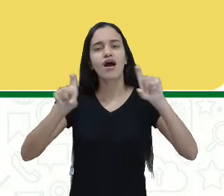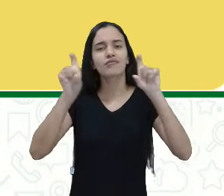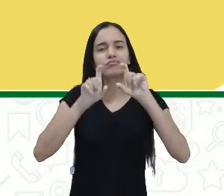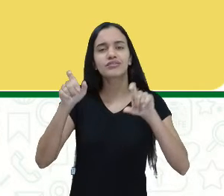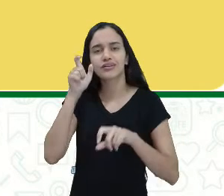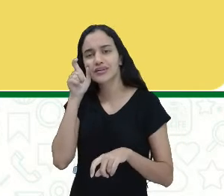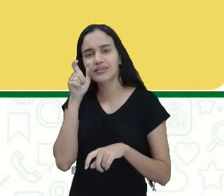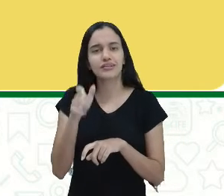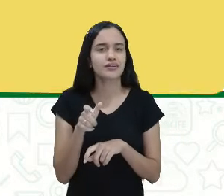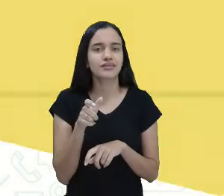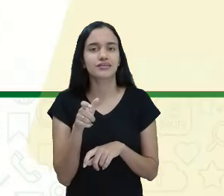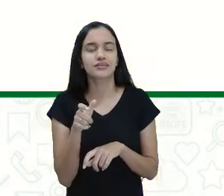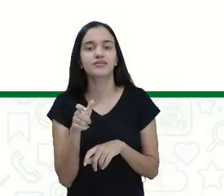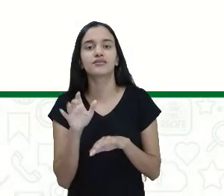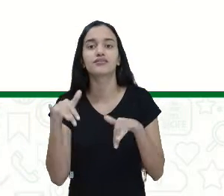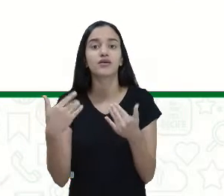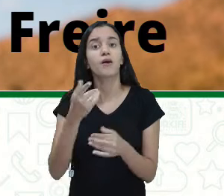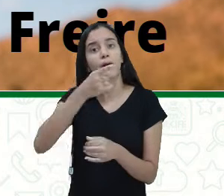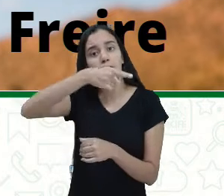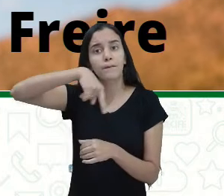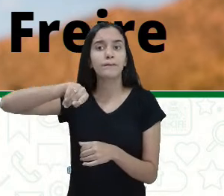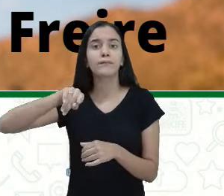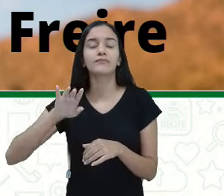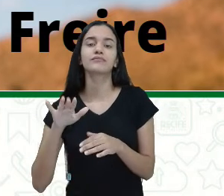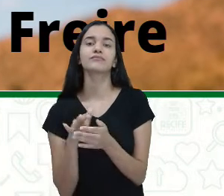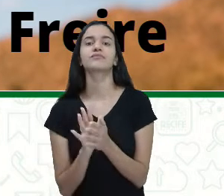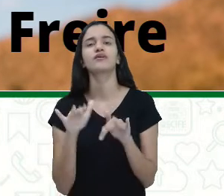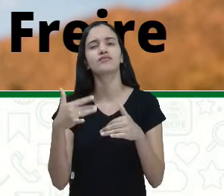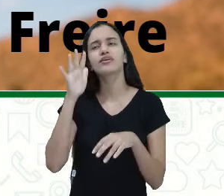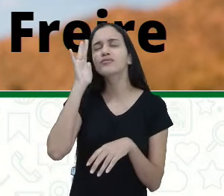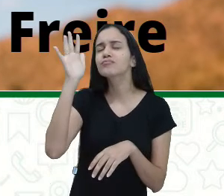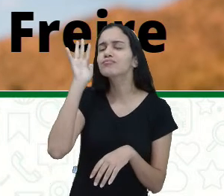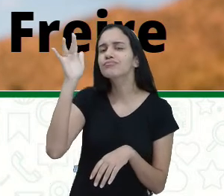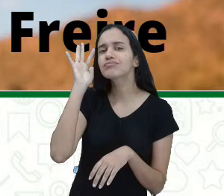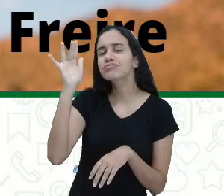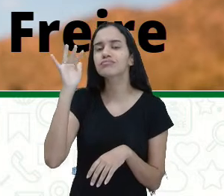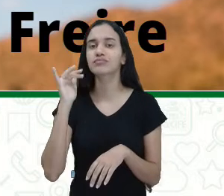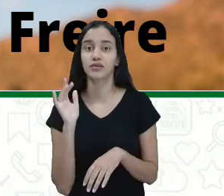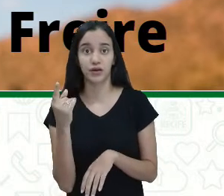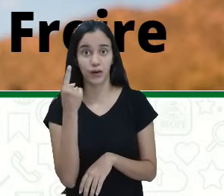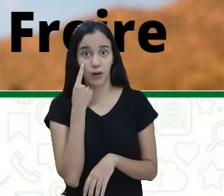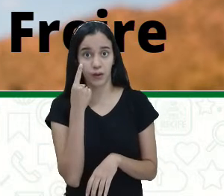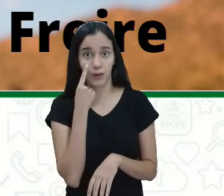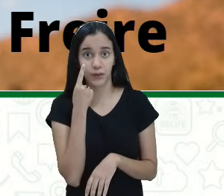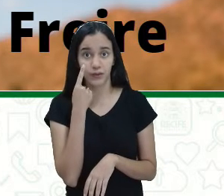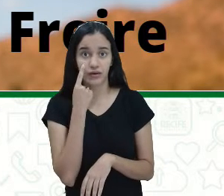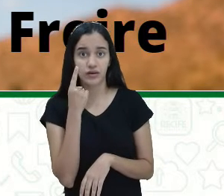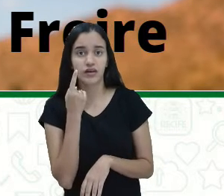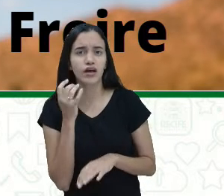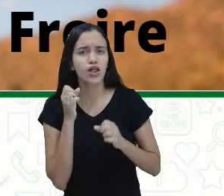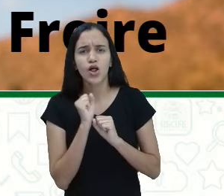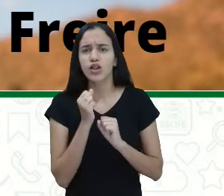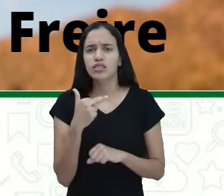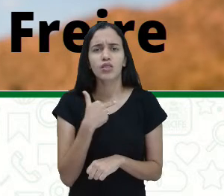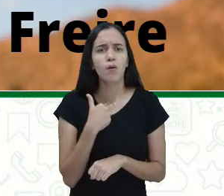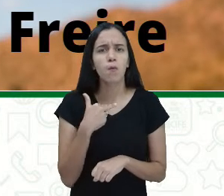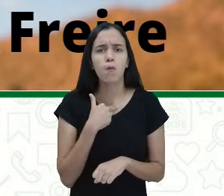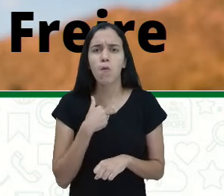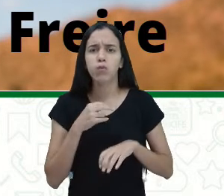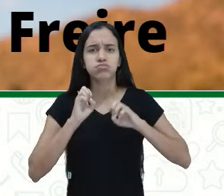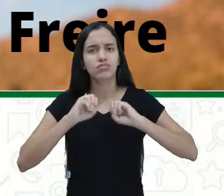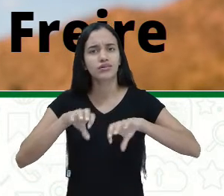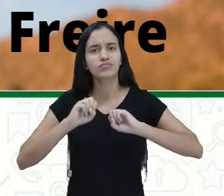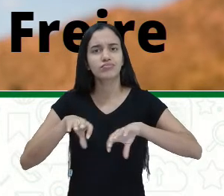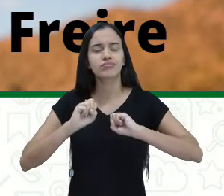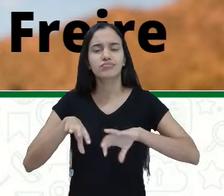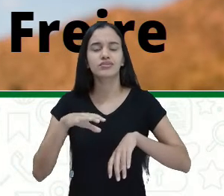bem interessante para vocês refletirem. Olha, não se pode falar de